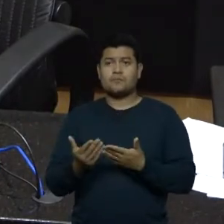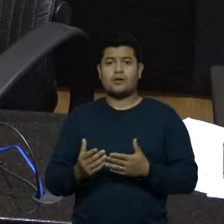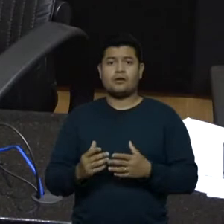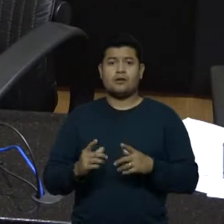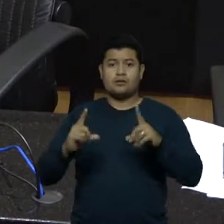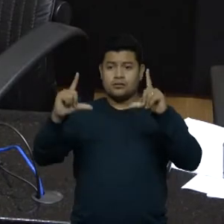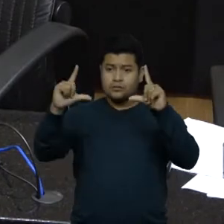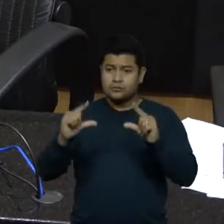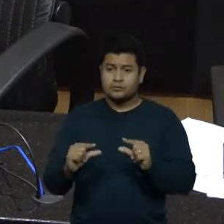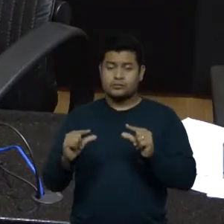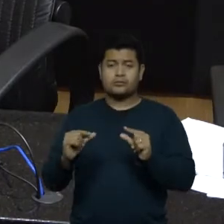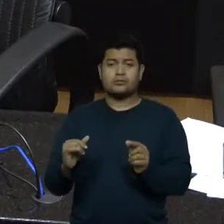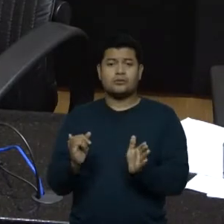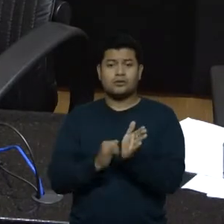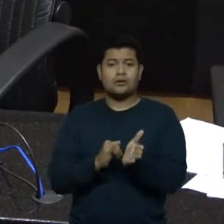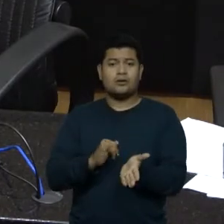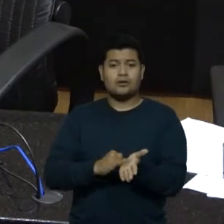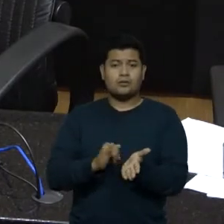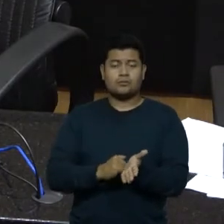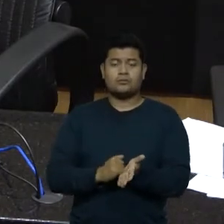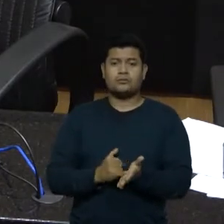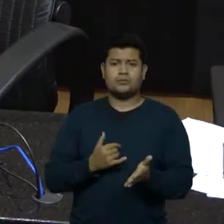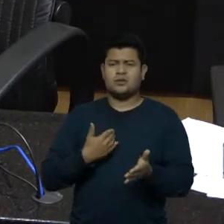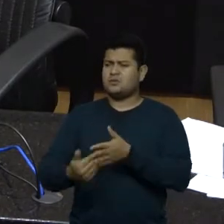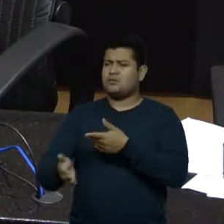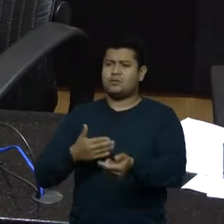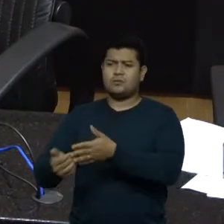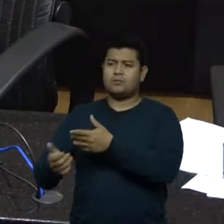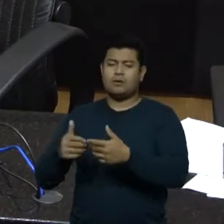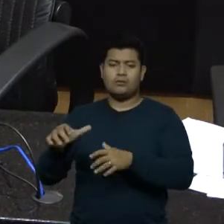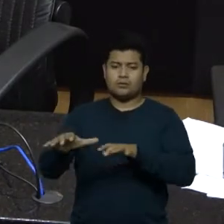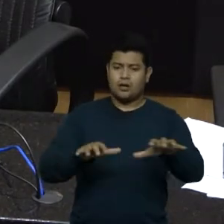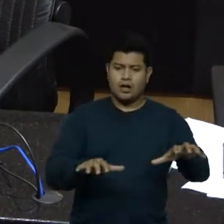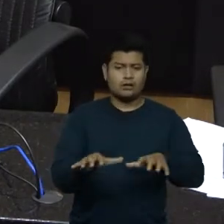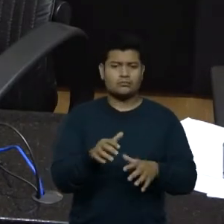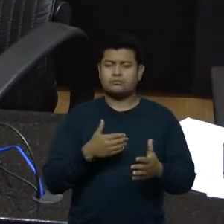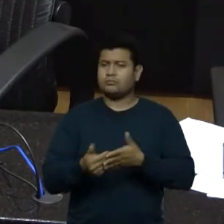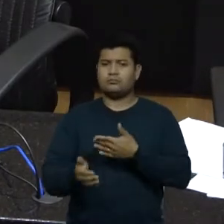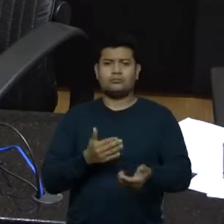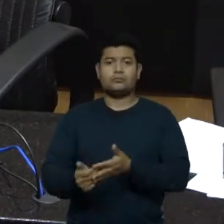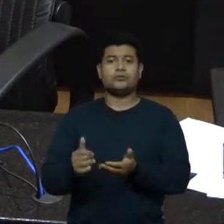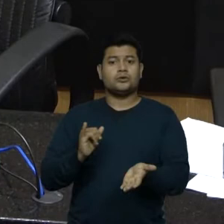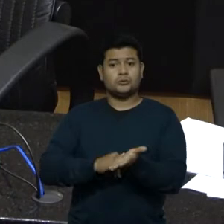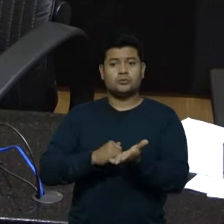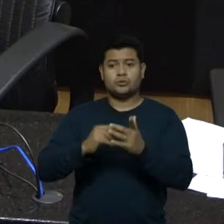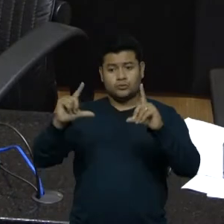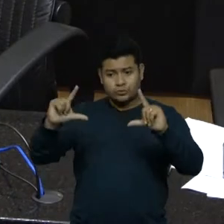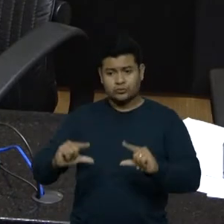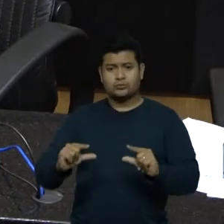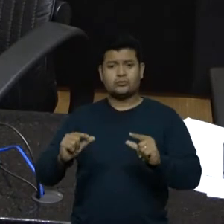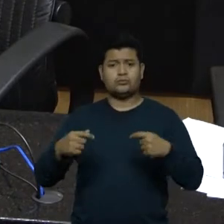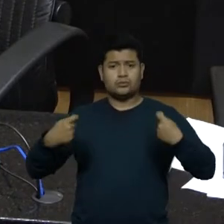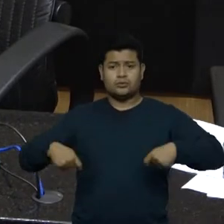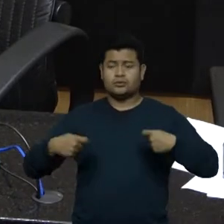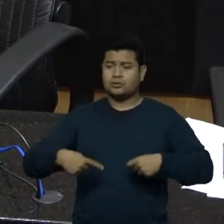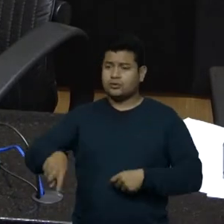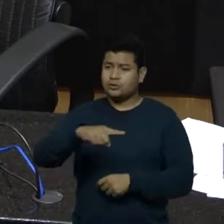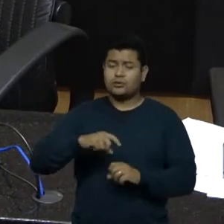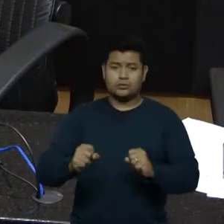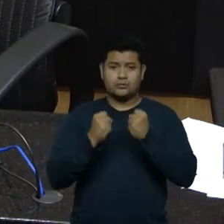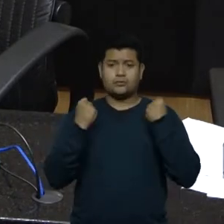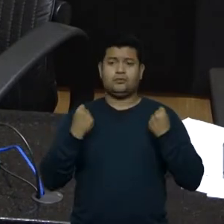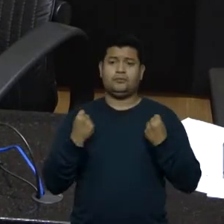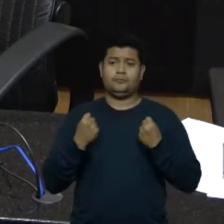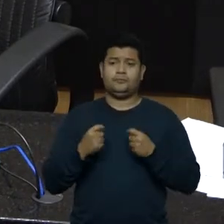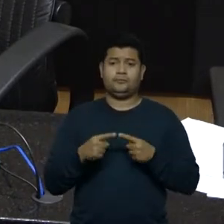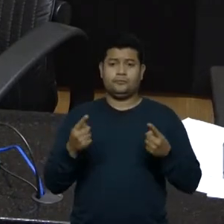impostos em qualquer setor que seja menos imposto é esse que nós estamos defendendo aqui então